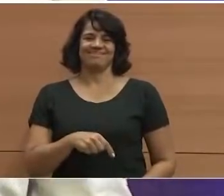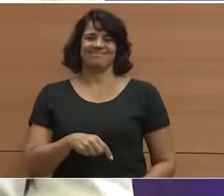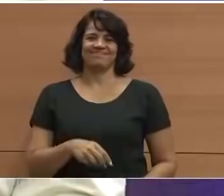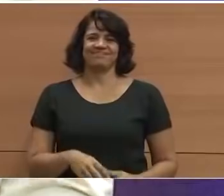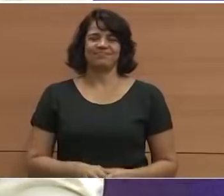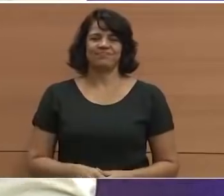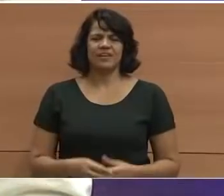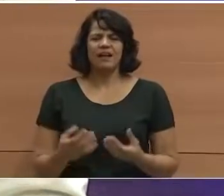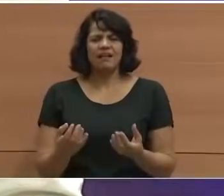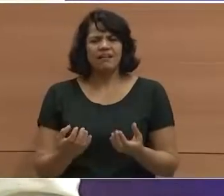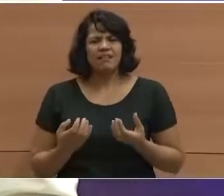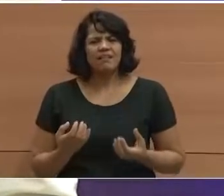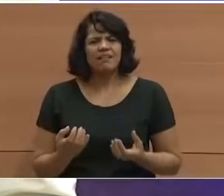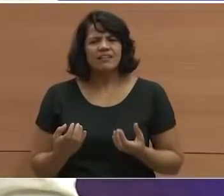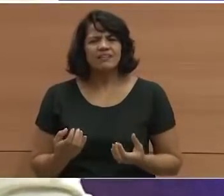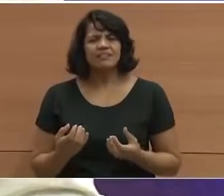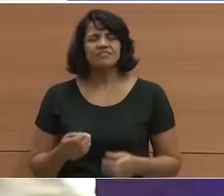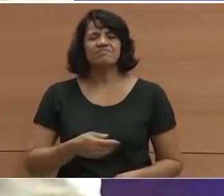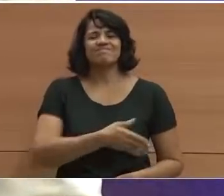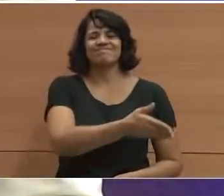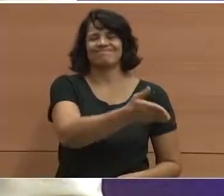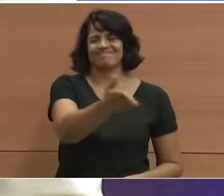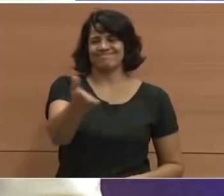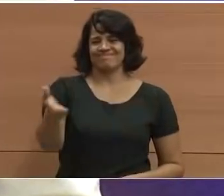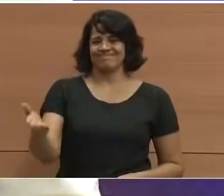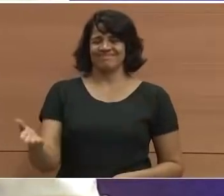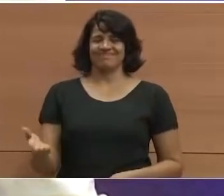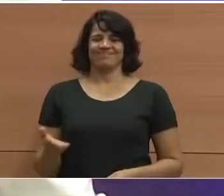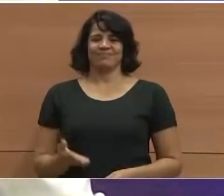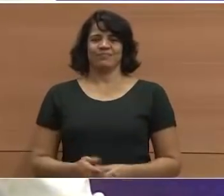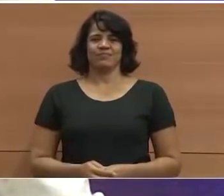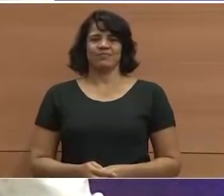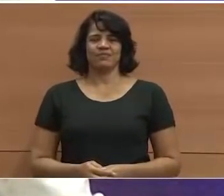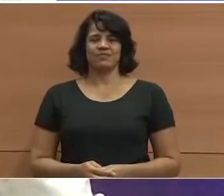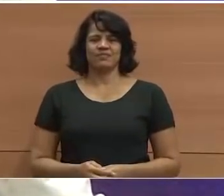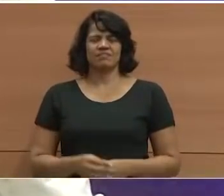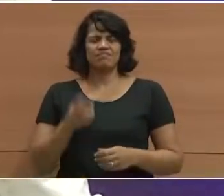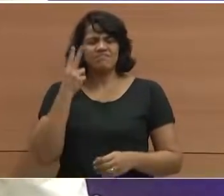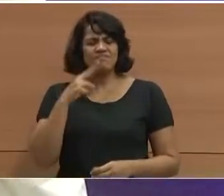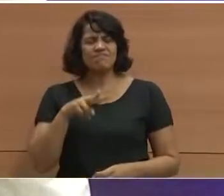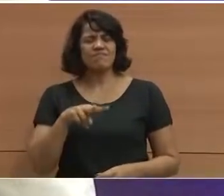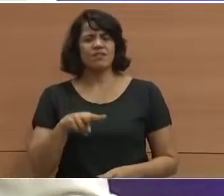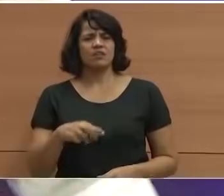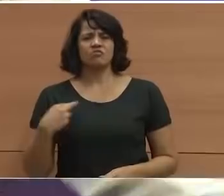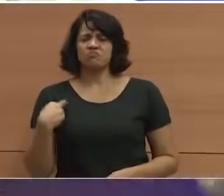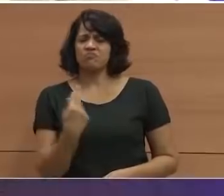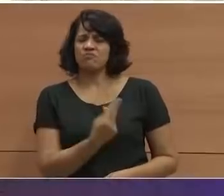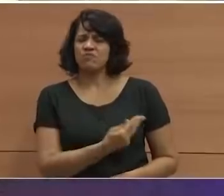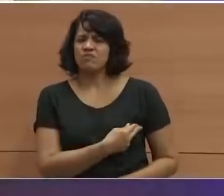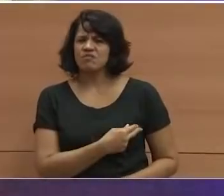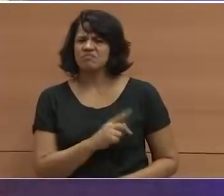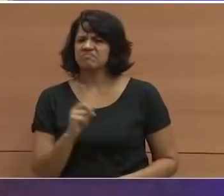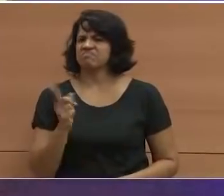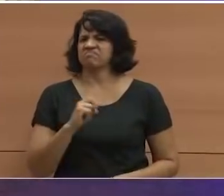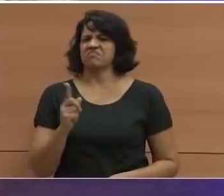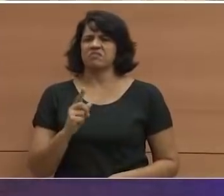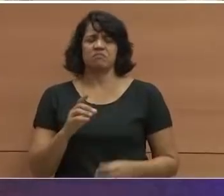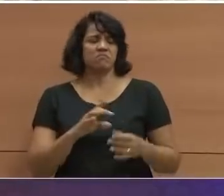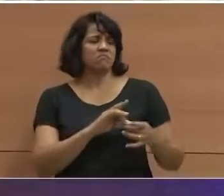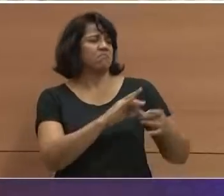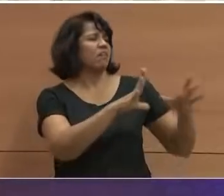E eu quero que vocês todos se localizem. Nós não estamos soltos por